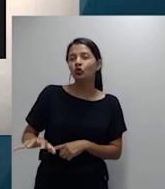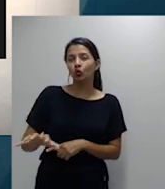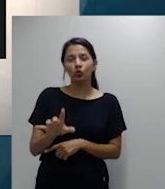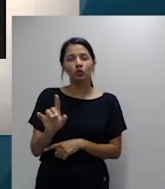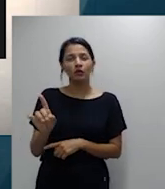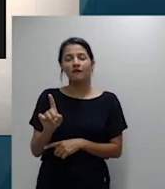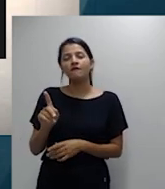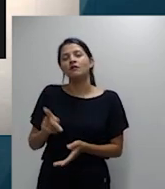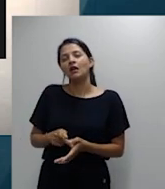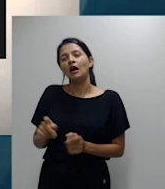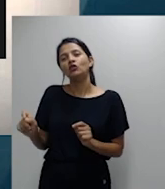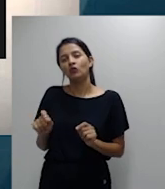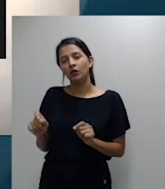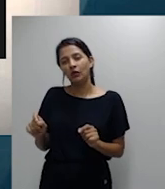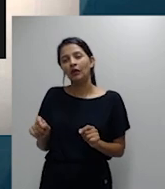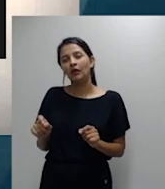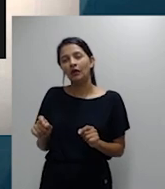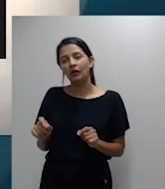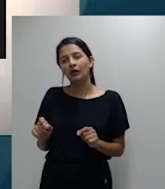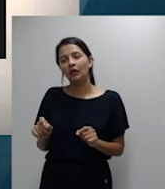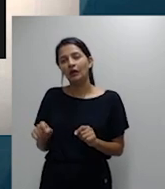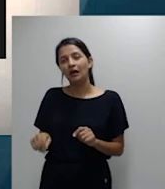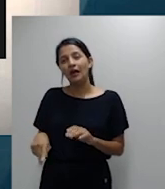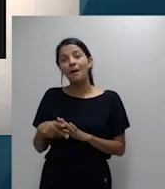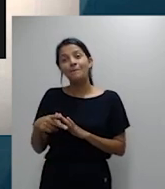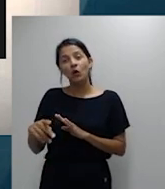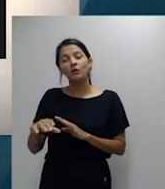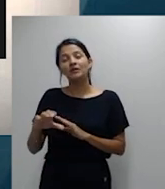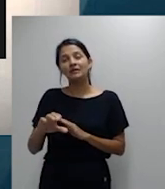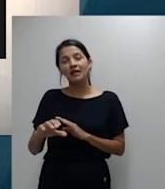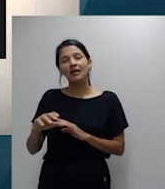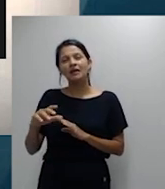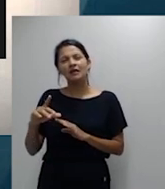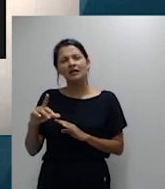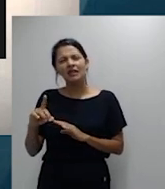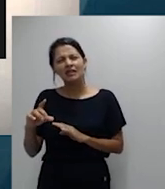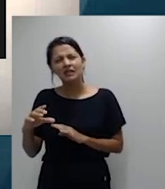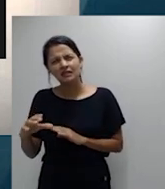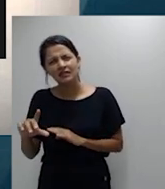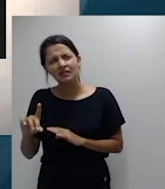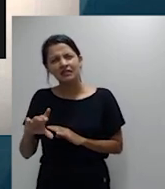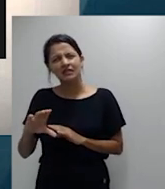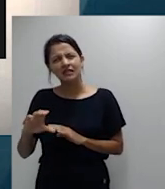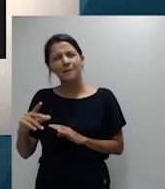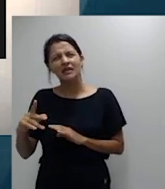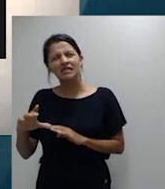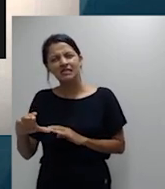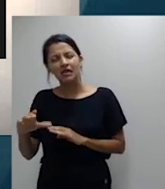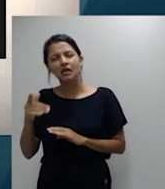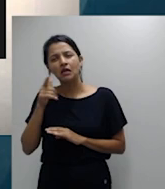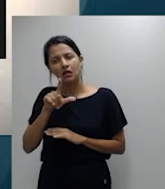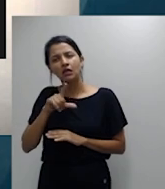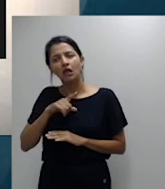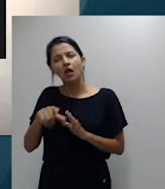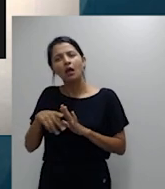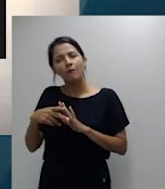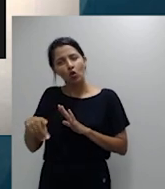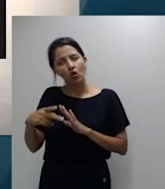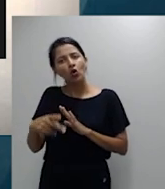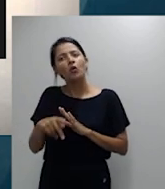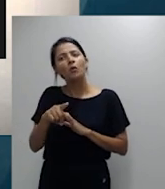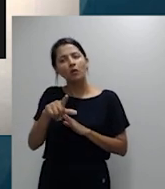verdade tratar o próprio CBC disponho tanto de 73 a qual a interrupção